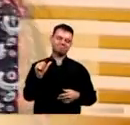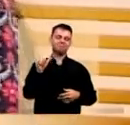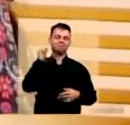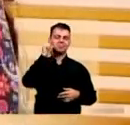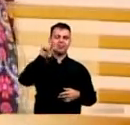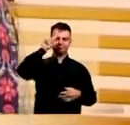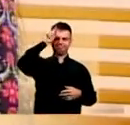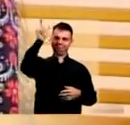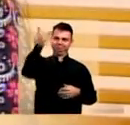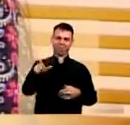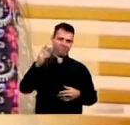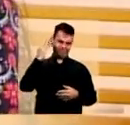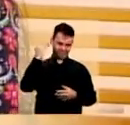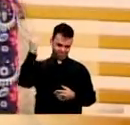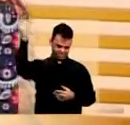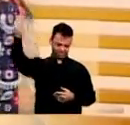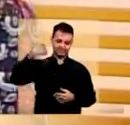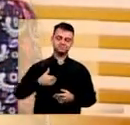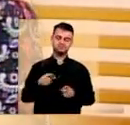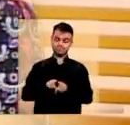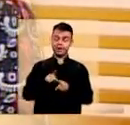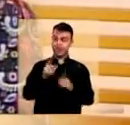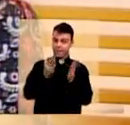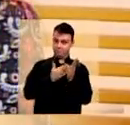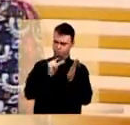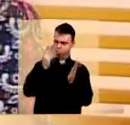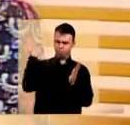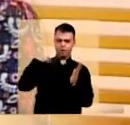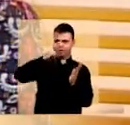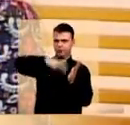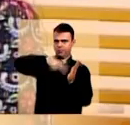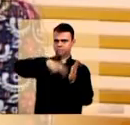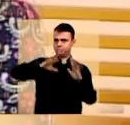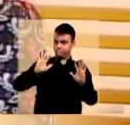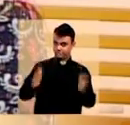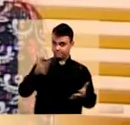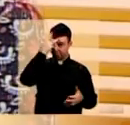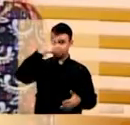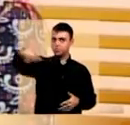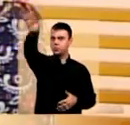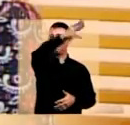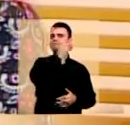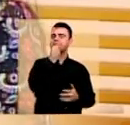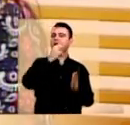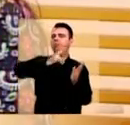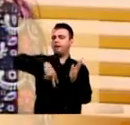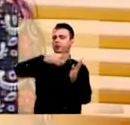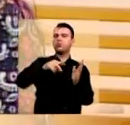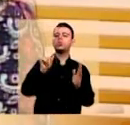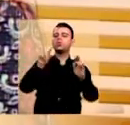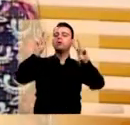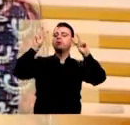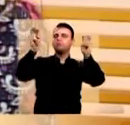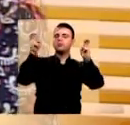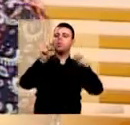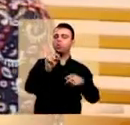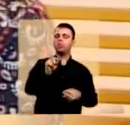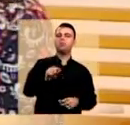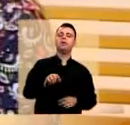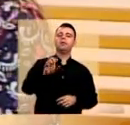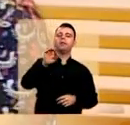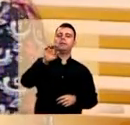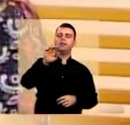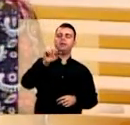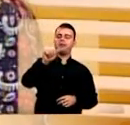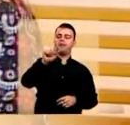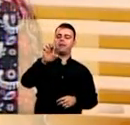que é muito bom. E um outro livro que eu li recentemente, que eu acho que todo mundo tem que ler, chama A Elegância